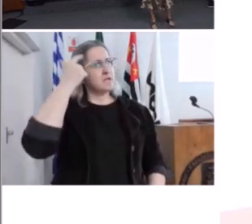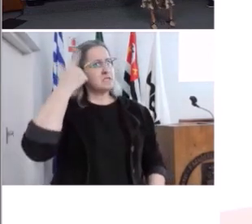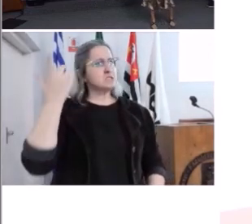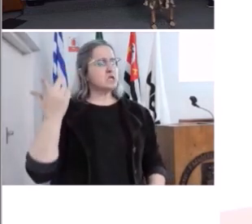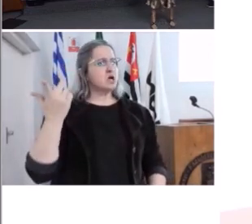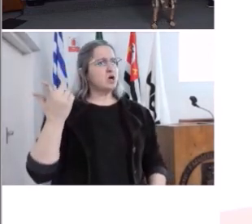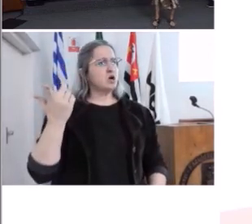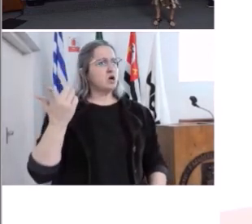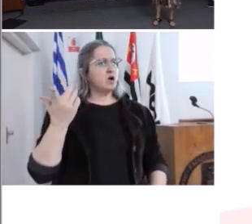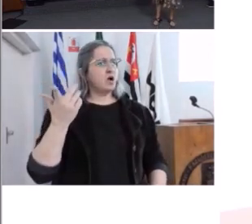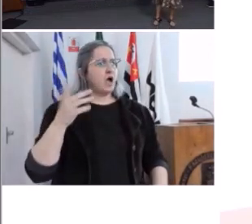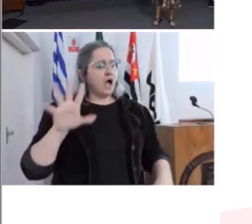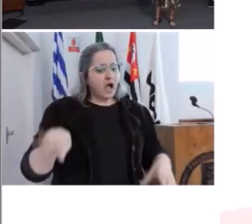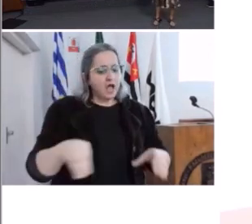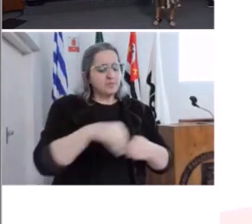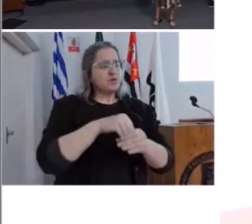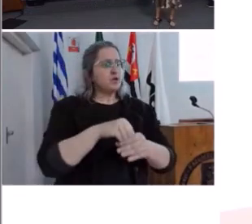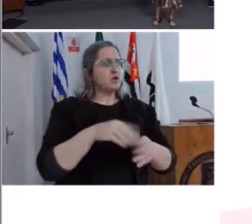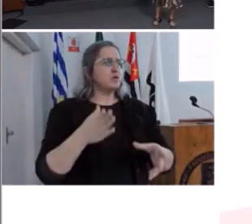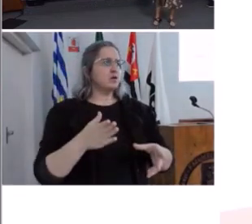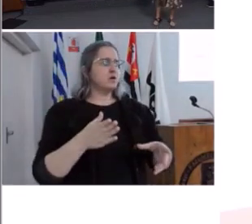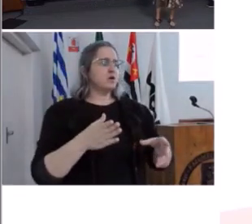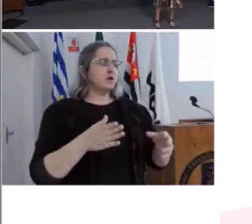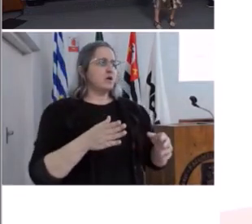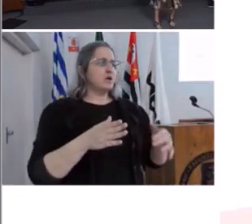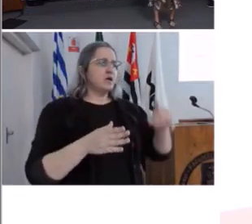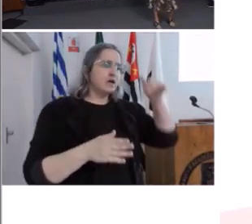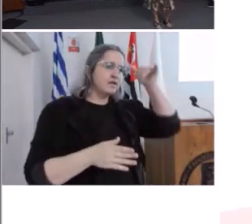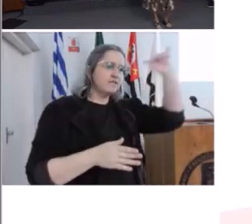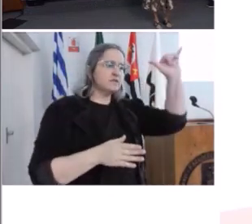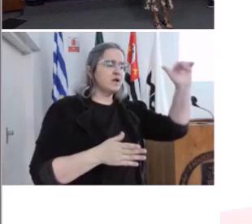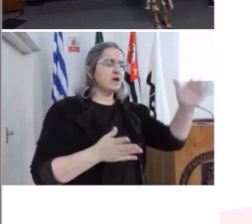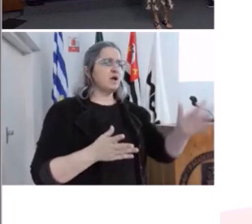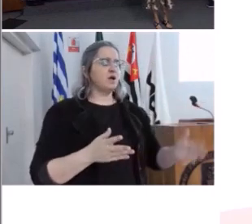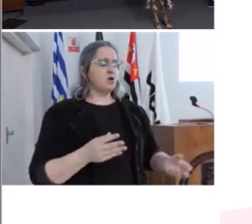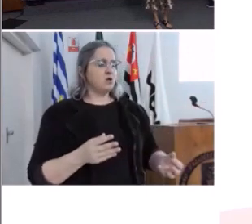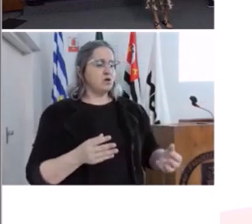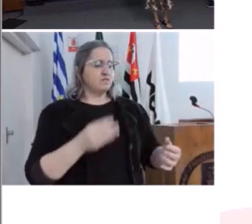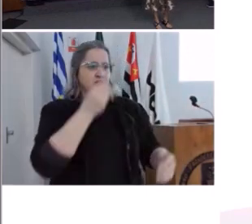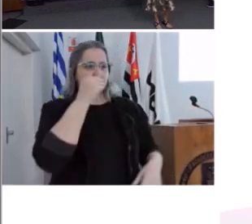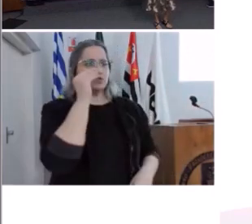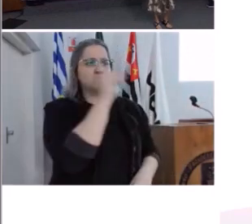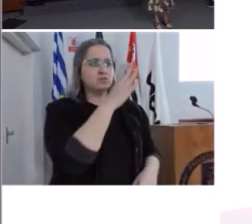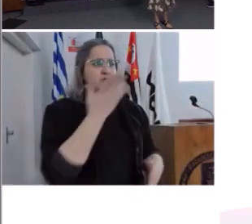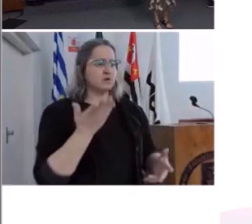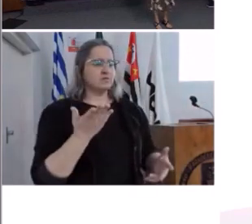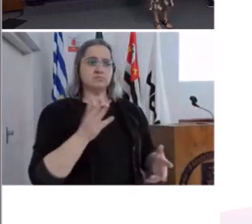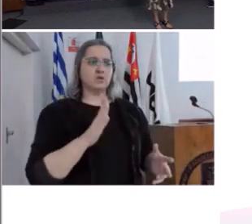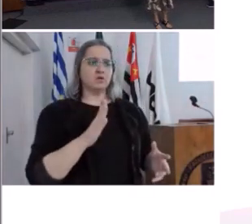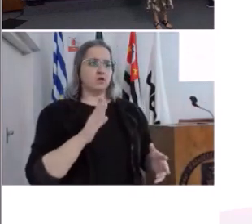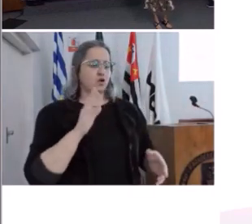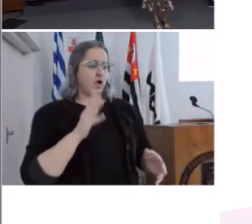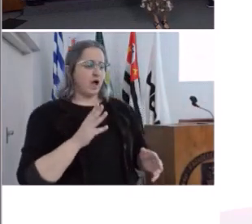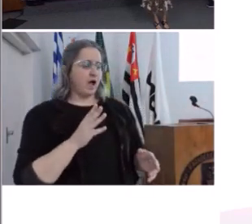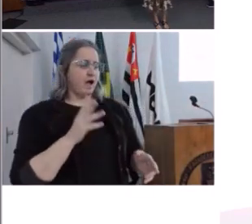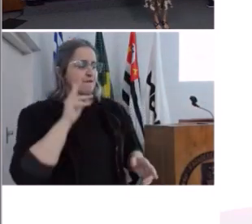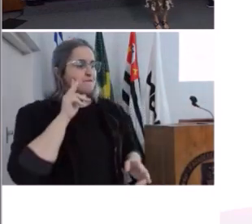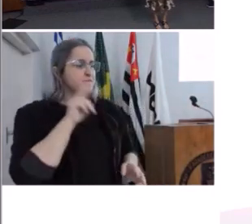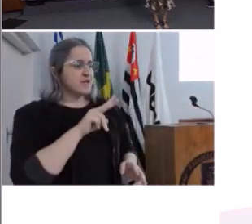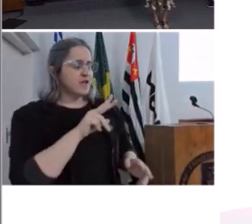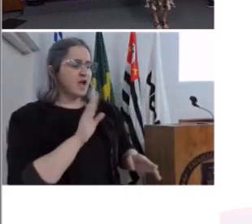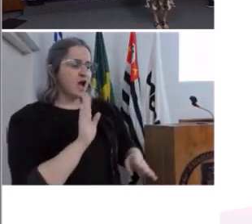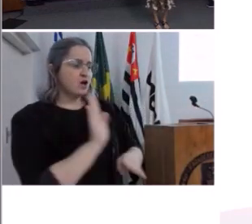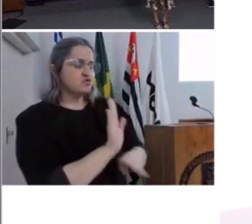você está deixando a promoção, a prevenção e o diagnóstico para trás. Contempla, né, as áreas